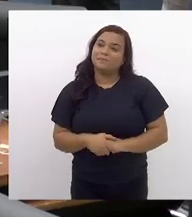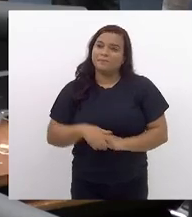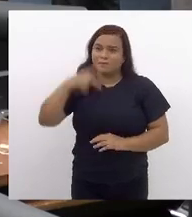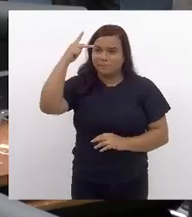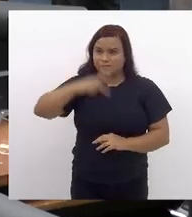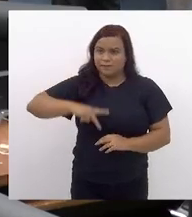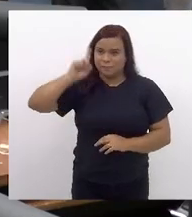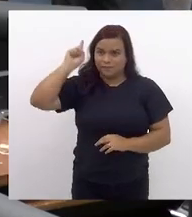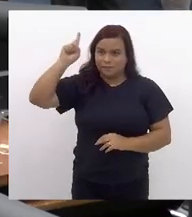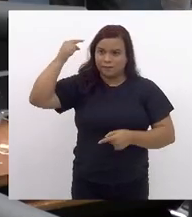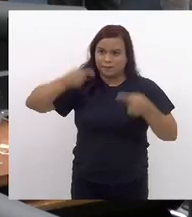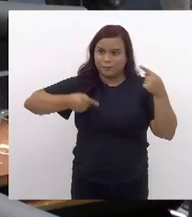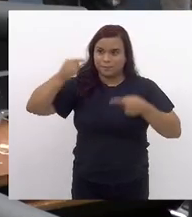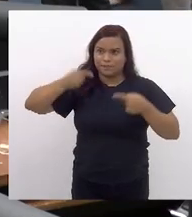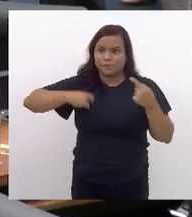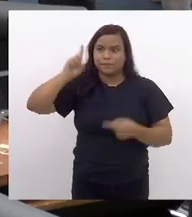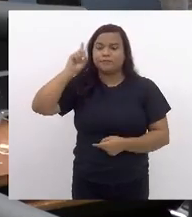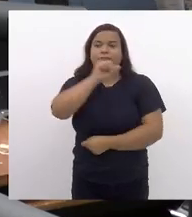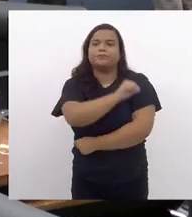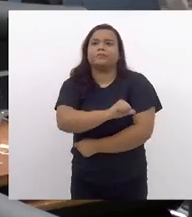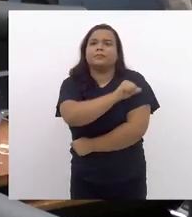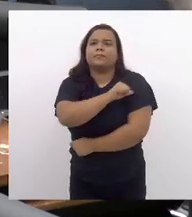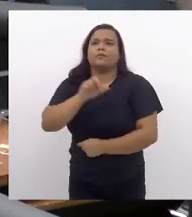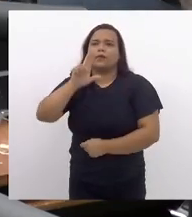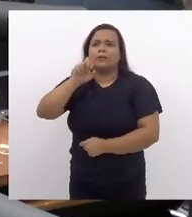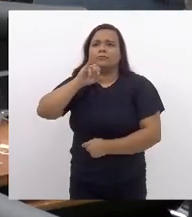Presidente, para discutir. Deputada enfermeira Rejane,